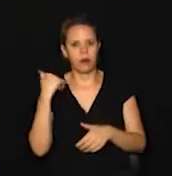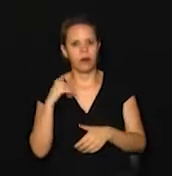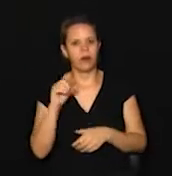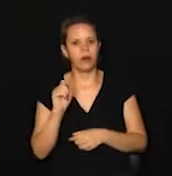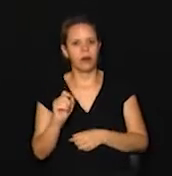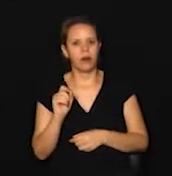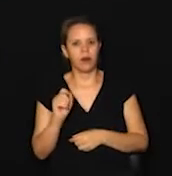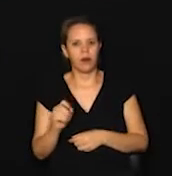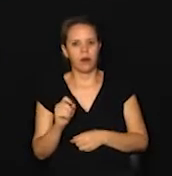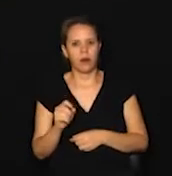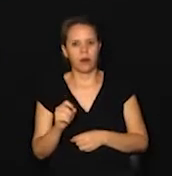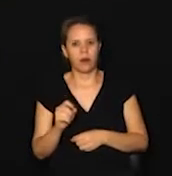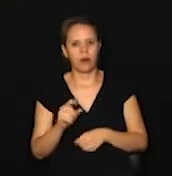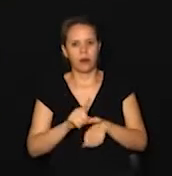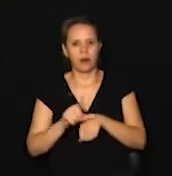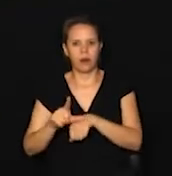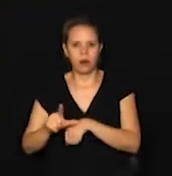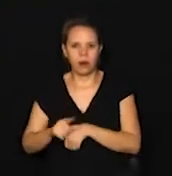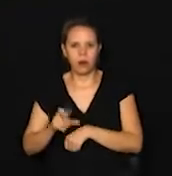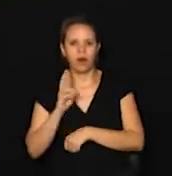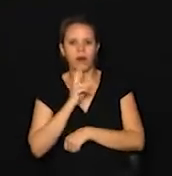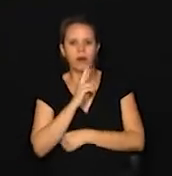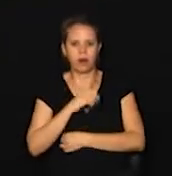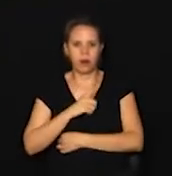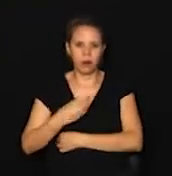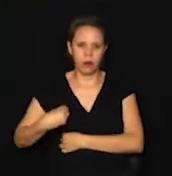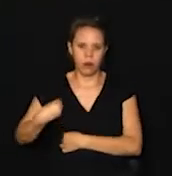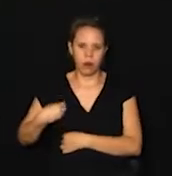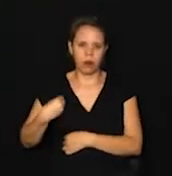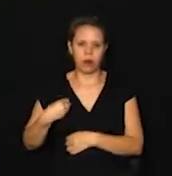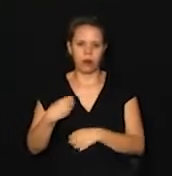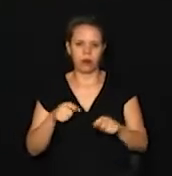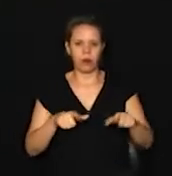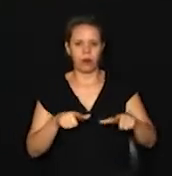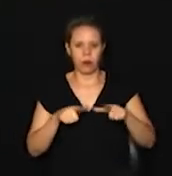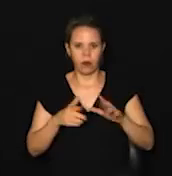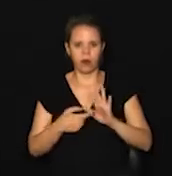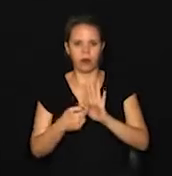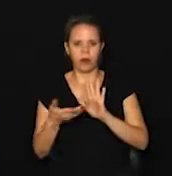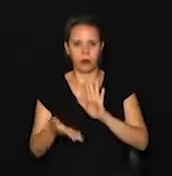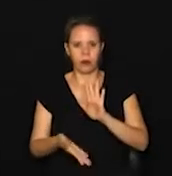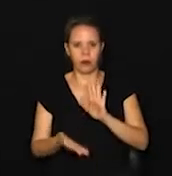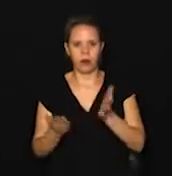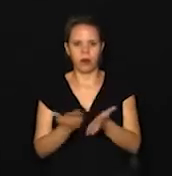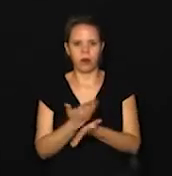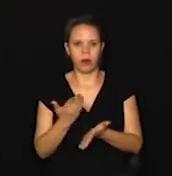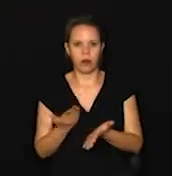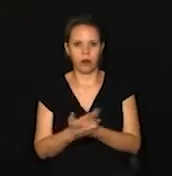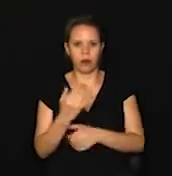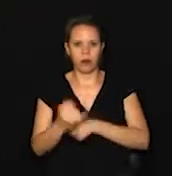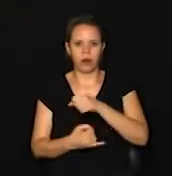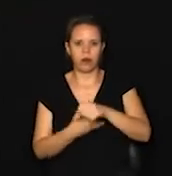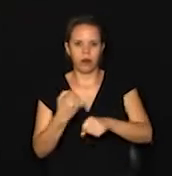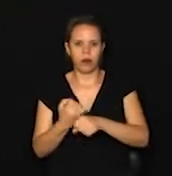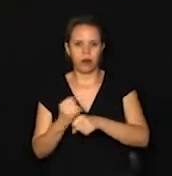que esses estabelecimentos tiveram lá aquele caderno que nós já mostramos aqui, que está no site